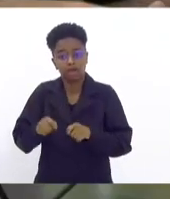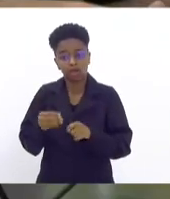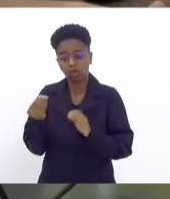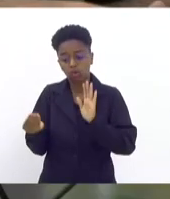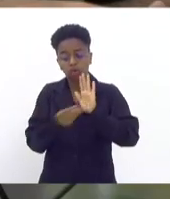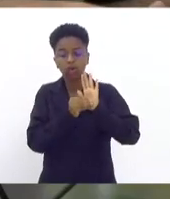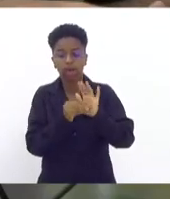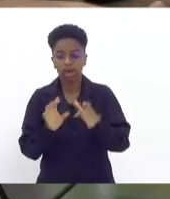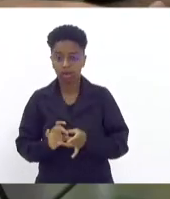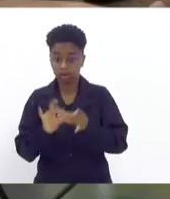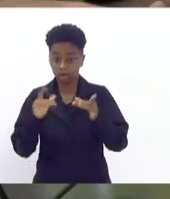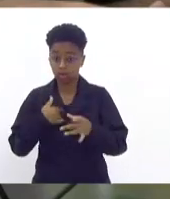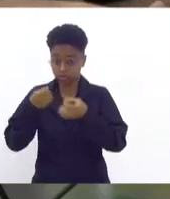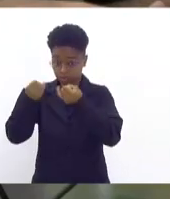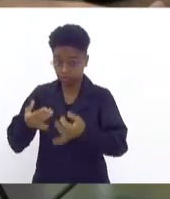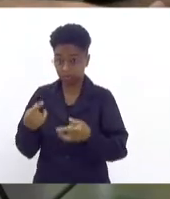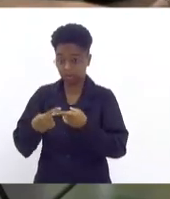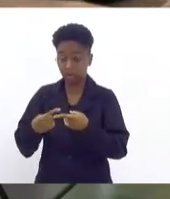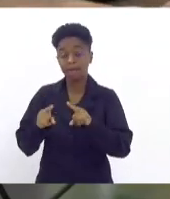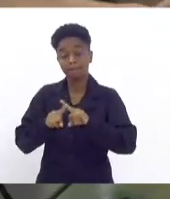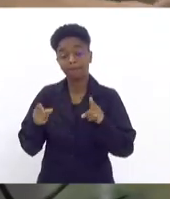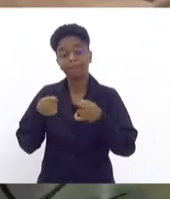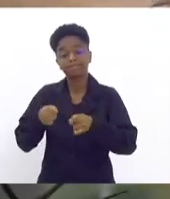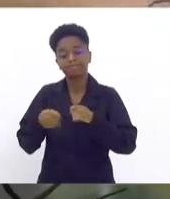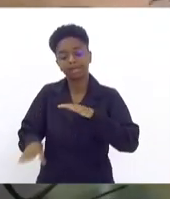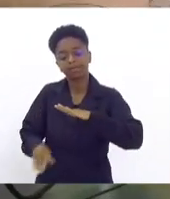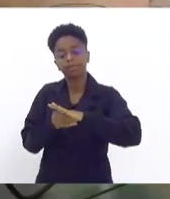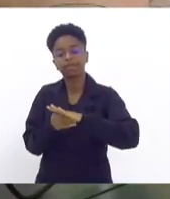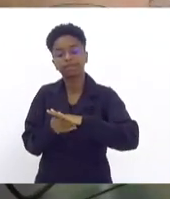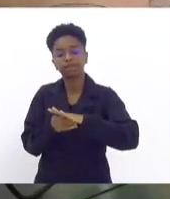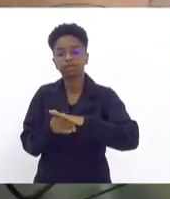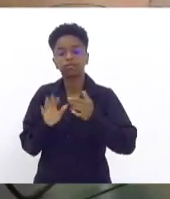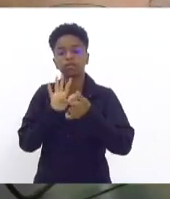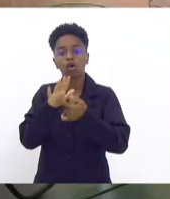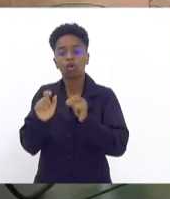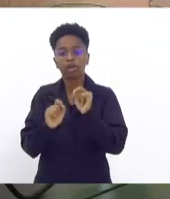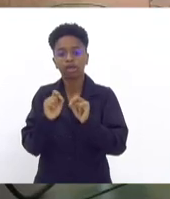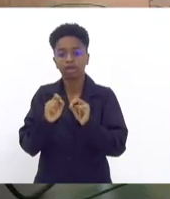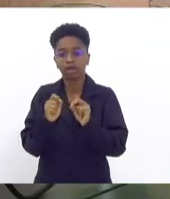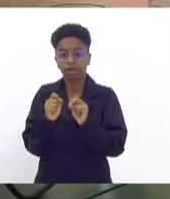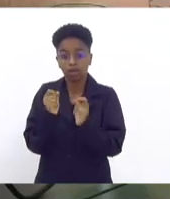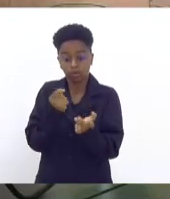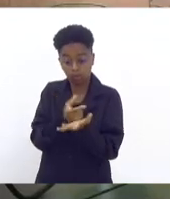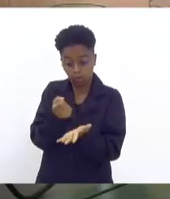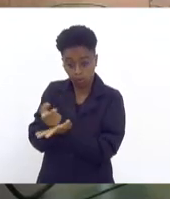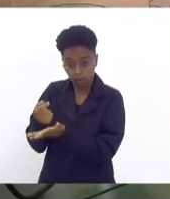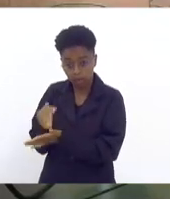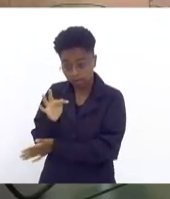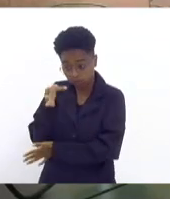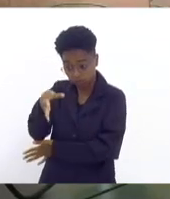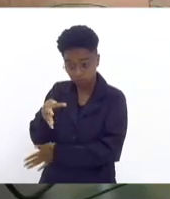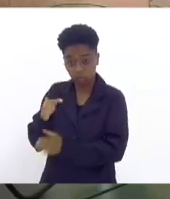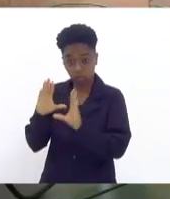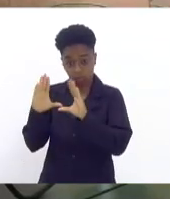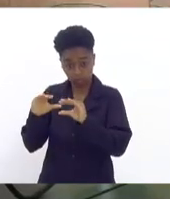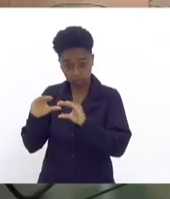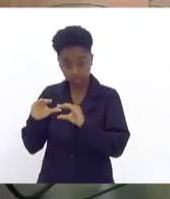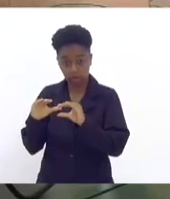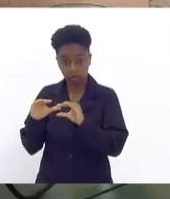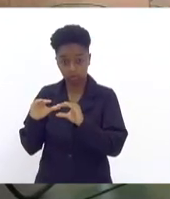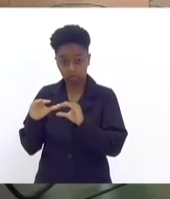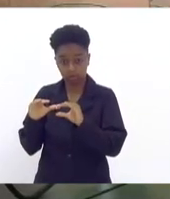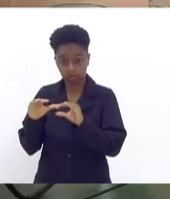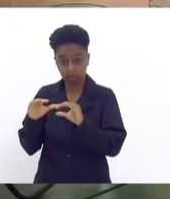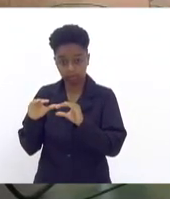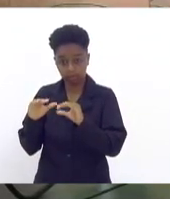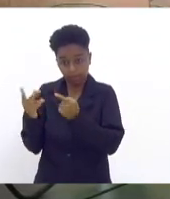porquê, Fred. A gente poderia fazer uma emenda no sentido de que as aquisições futuras de colchões